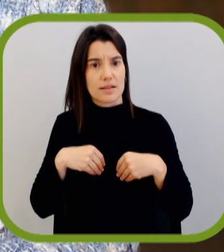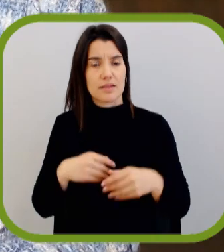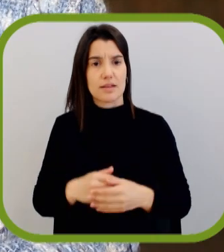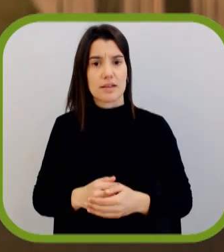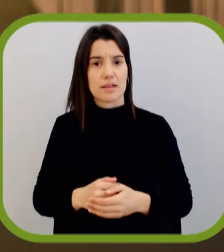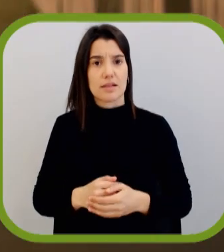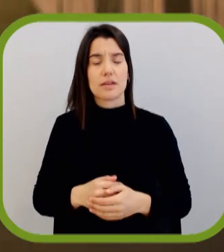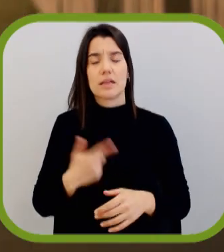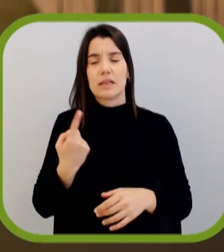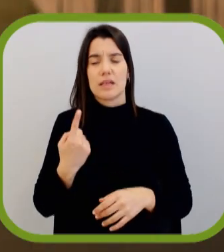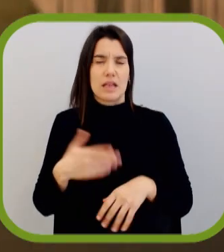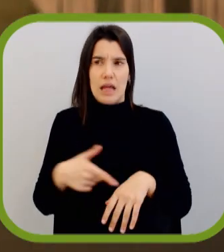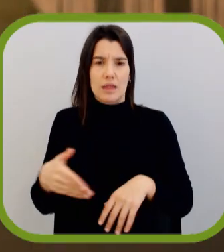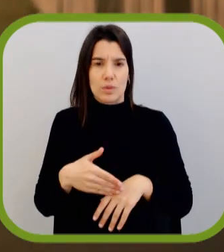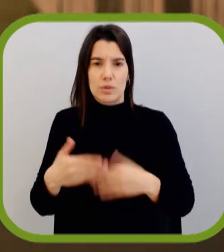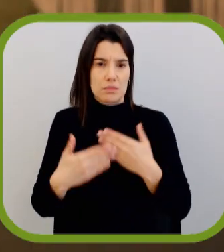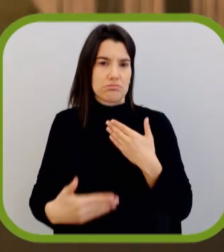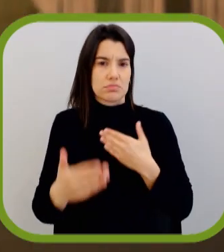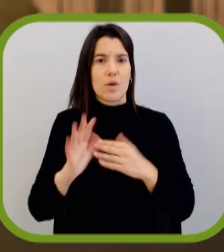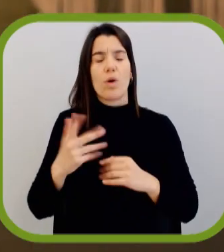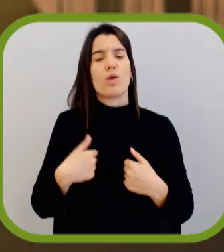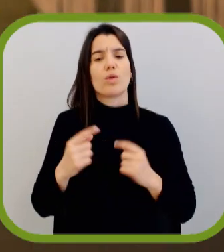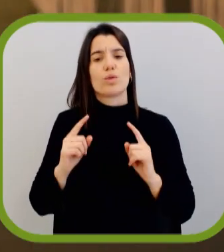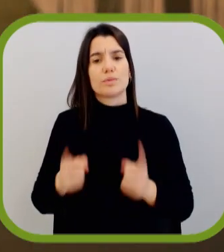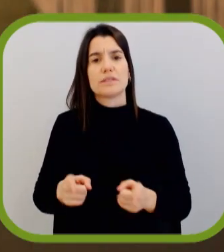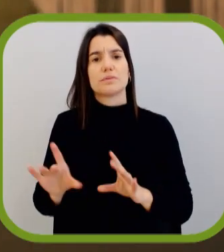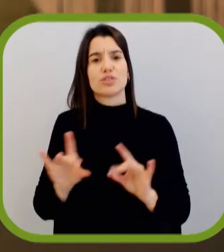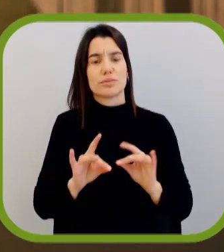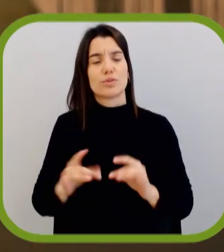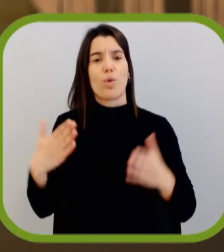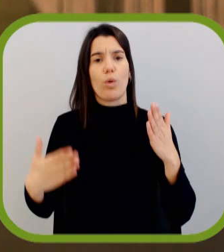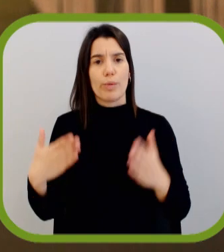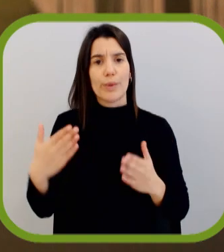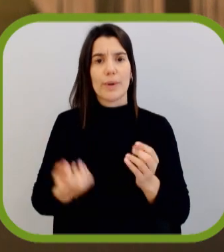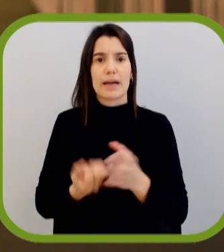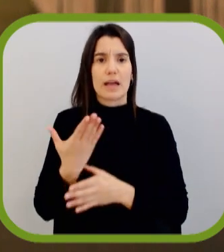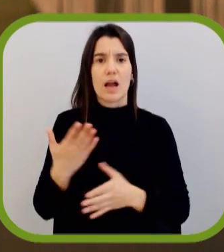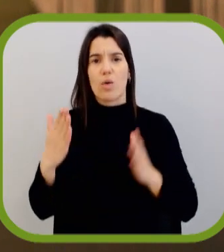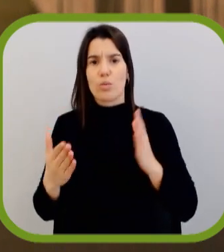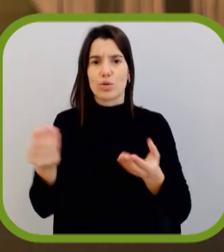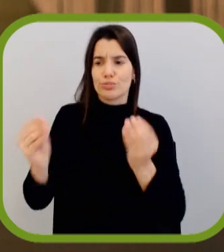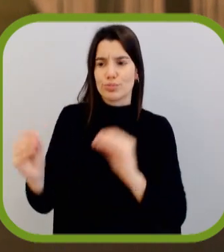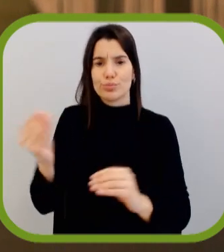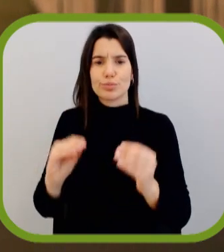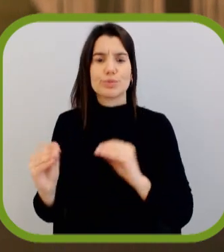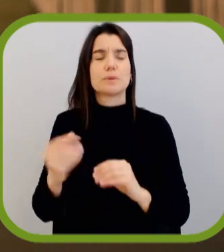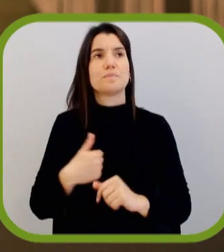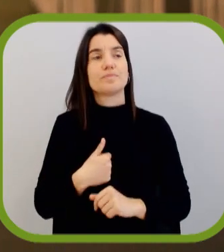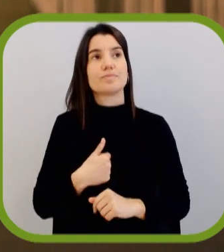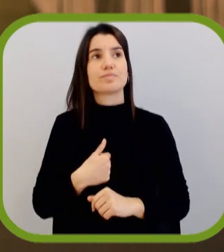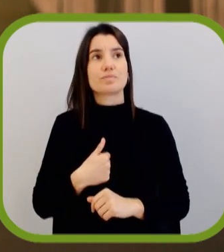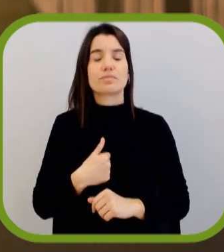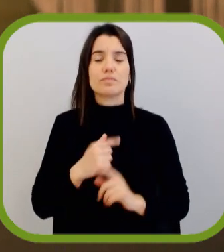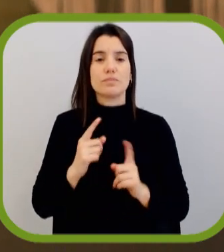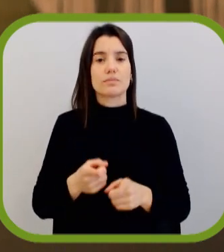Eu, a partir de uma certa altura e a partir do momento em que comecei a usar robôs e a criar robôs e a fazer robôs,